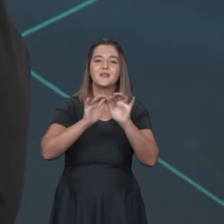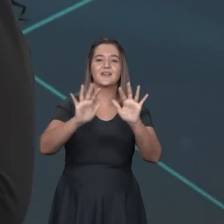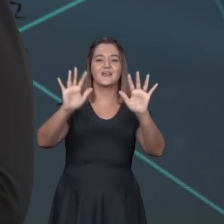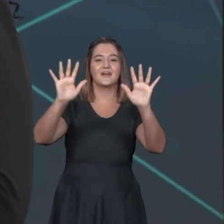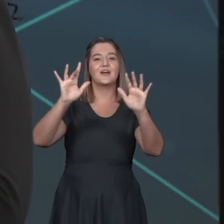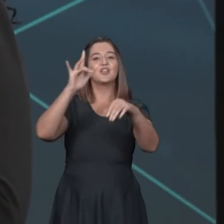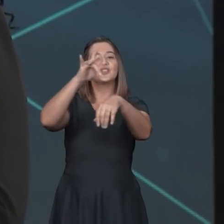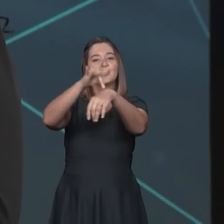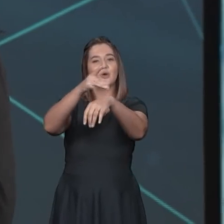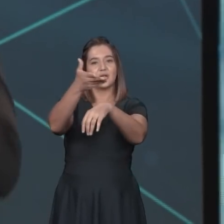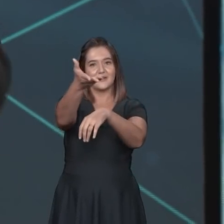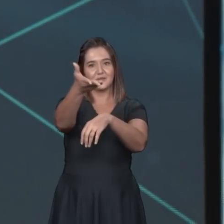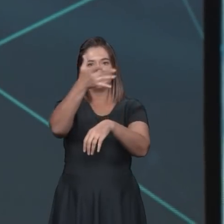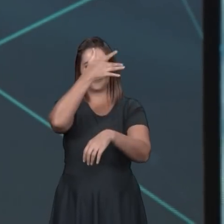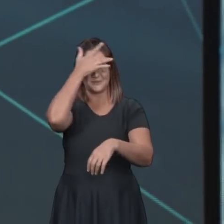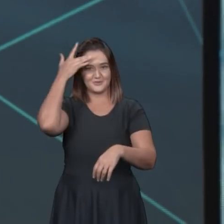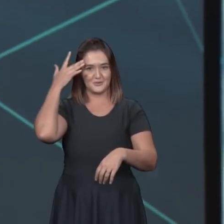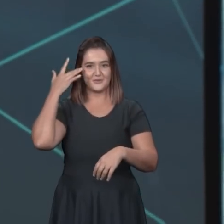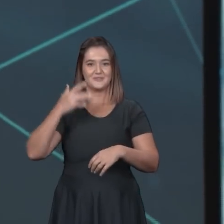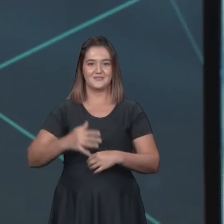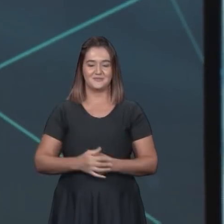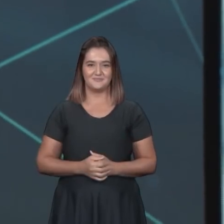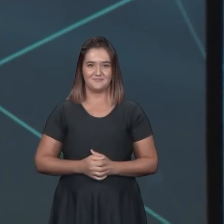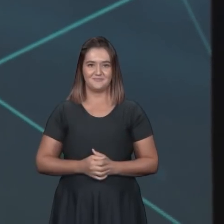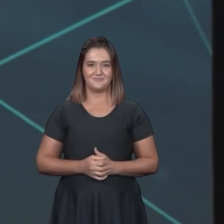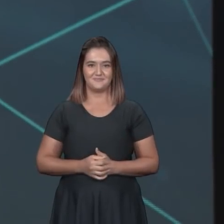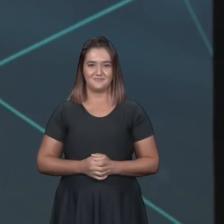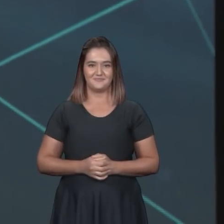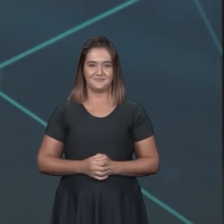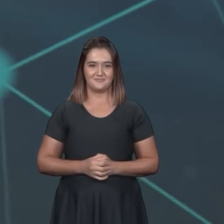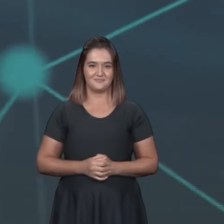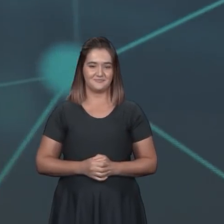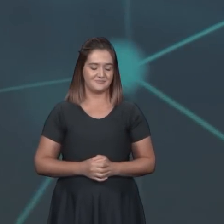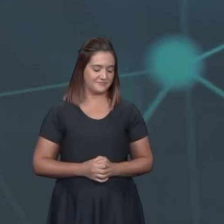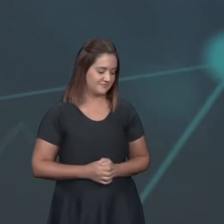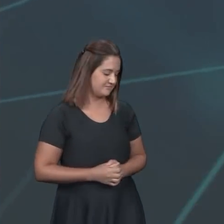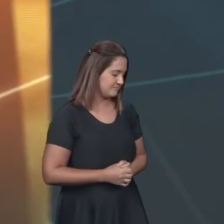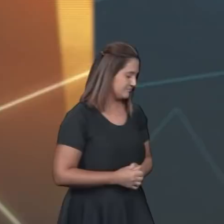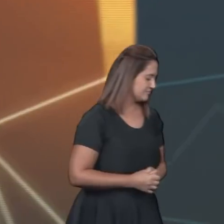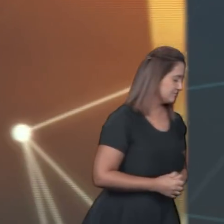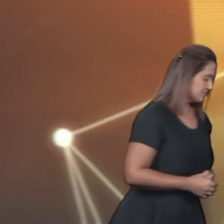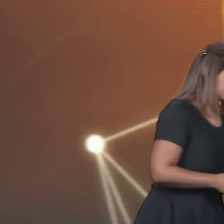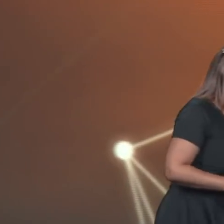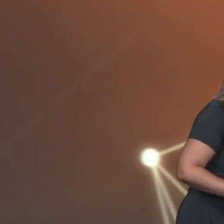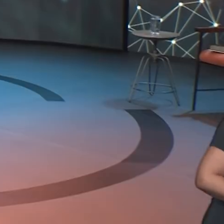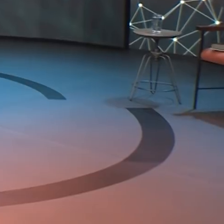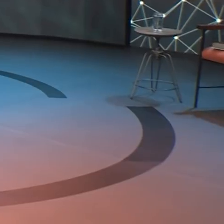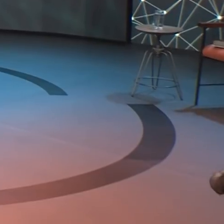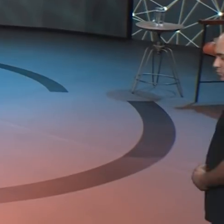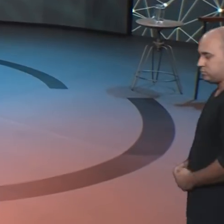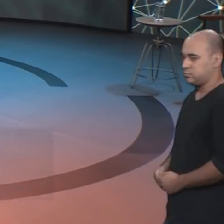tocar essas pessoas que estão entrando em contato conosco para a glória de Deus. Amém.